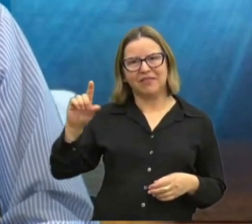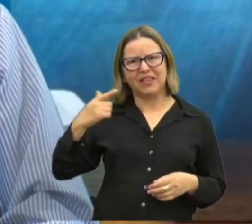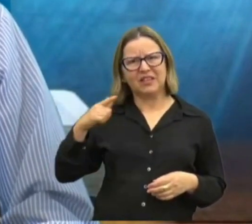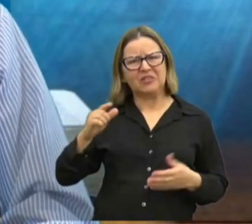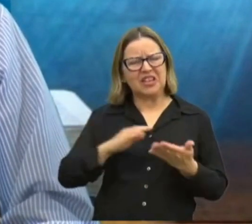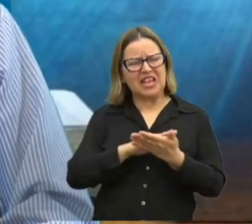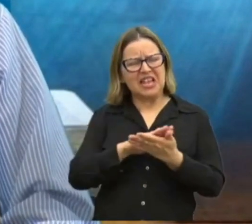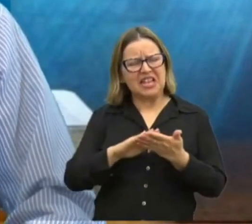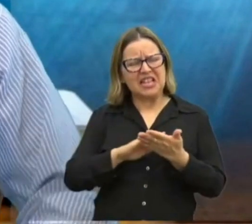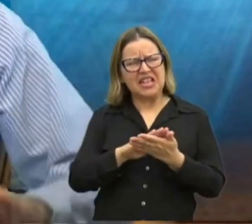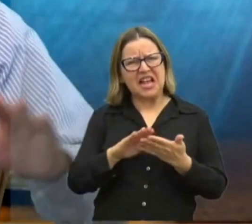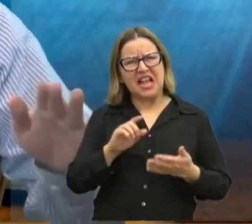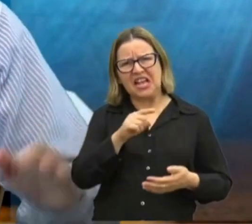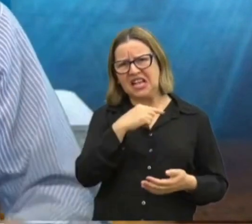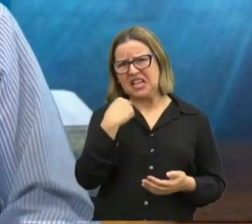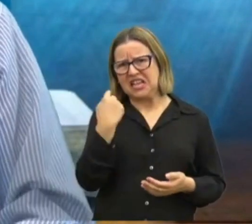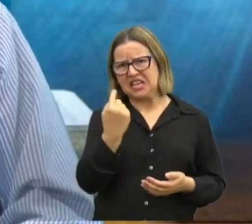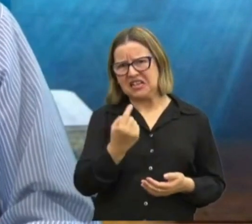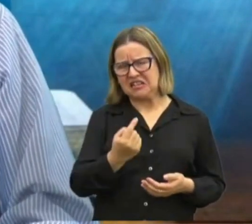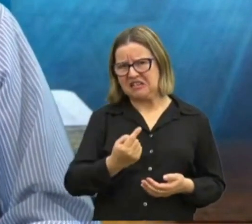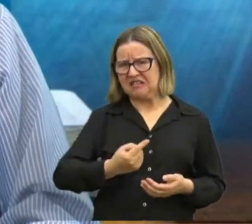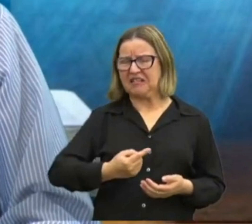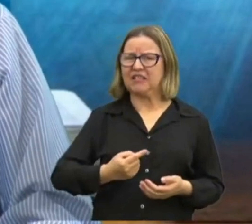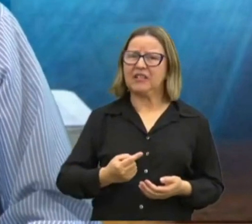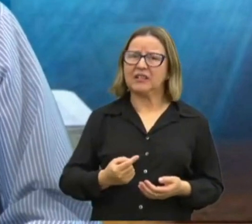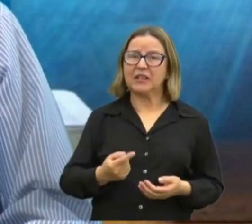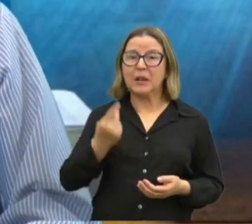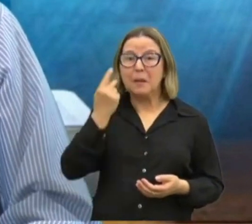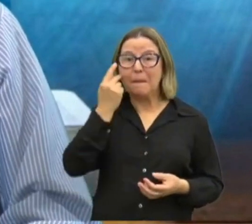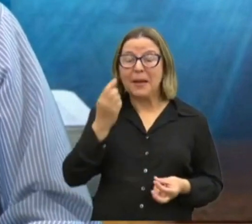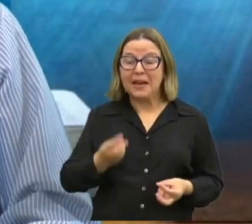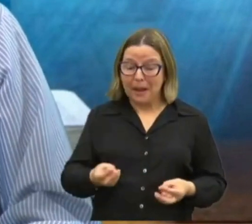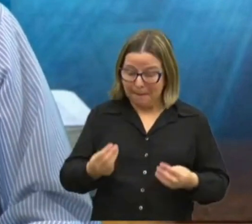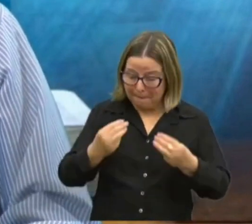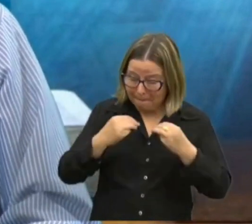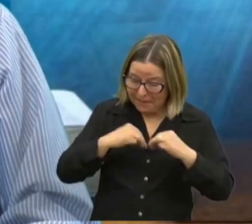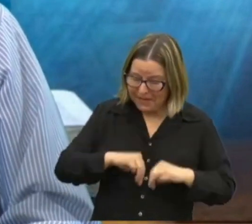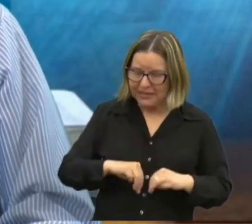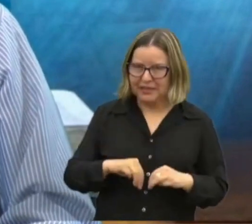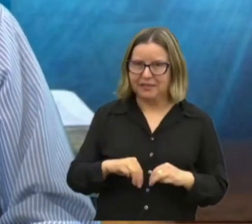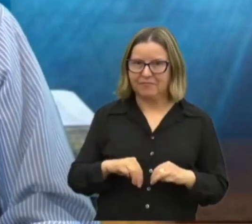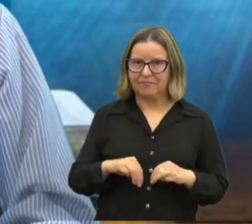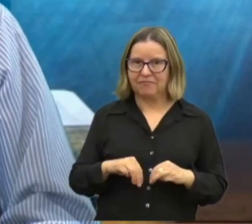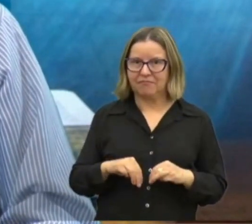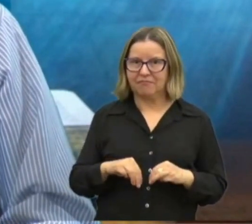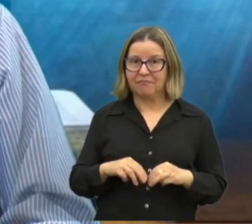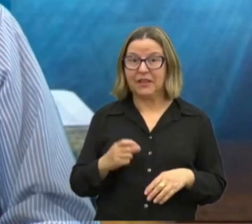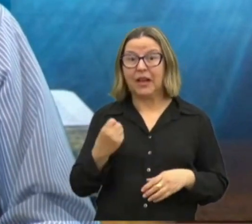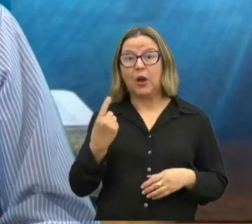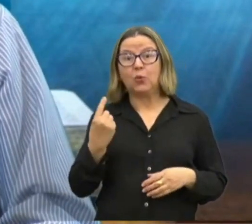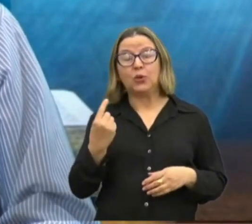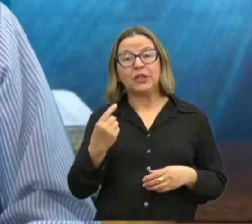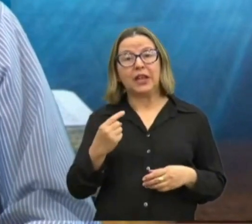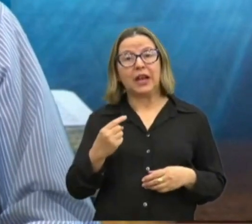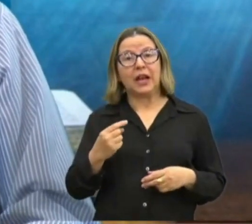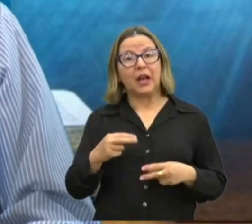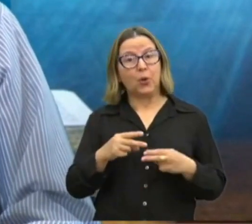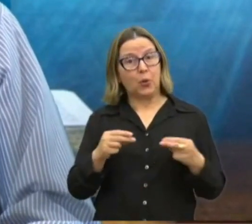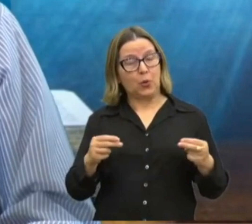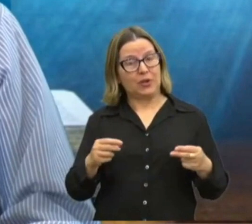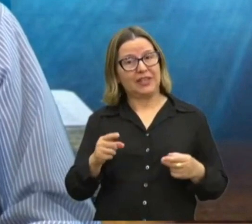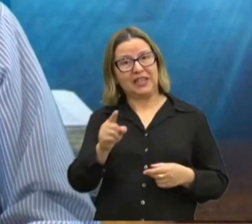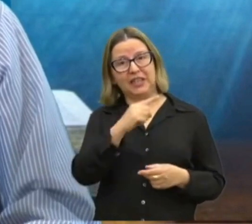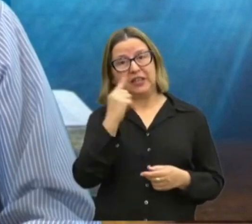nos recomendasse. A única coisa que existia em nós era o próprio pecado. Deus